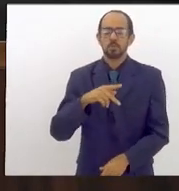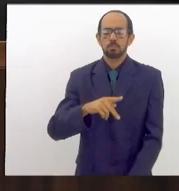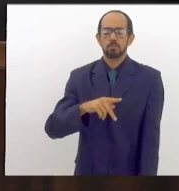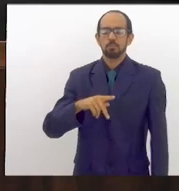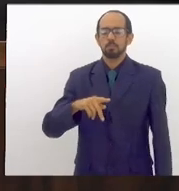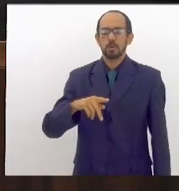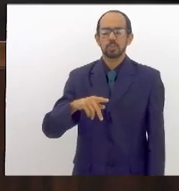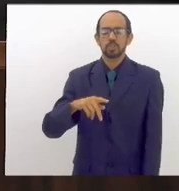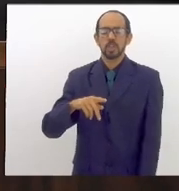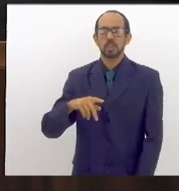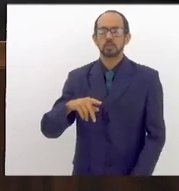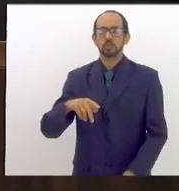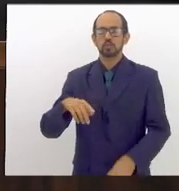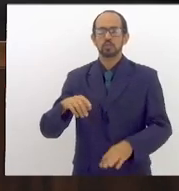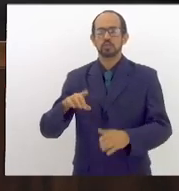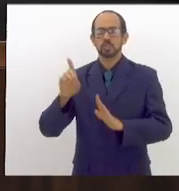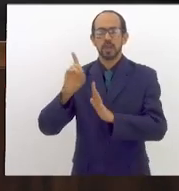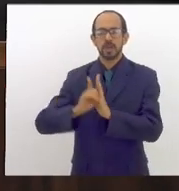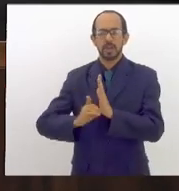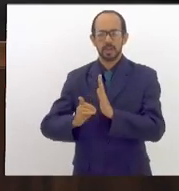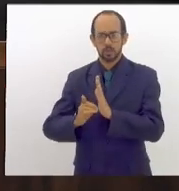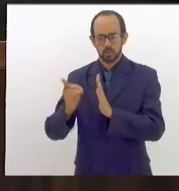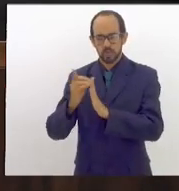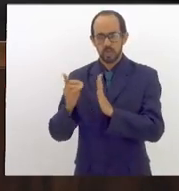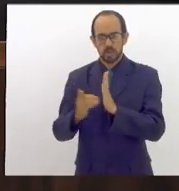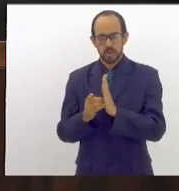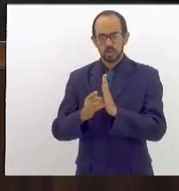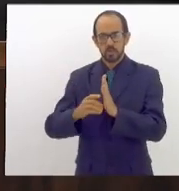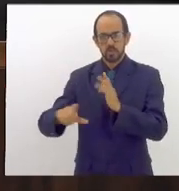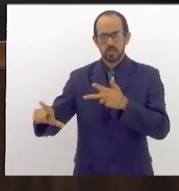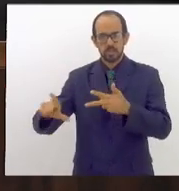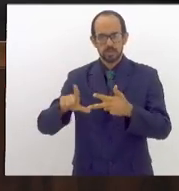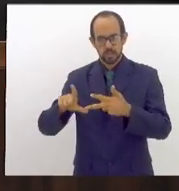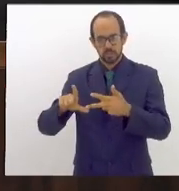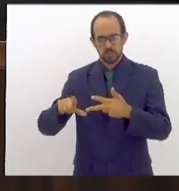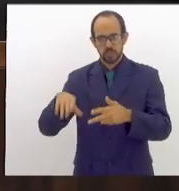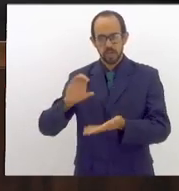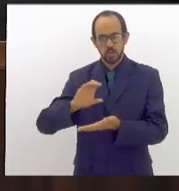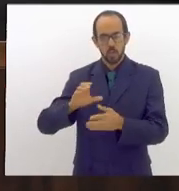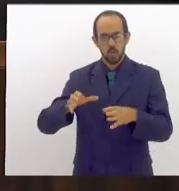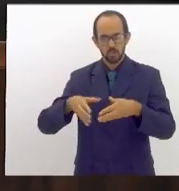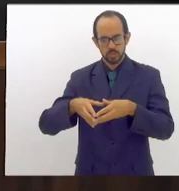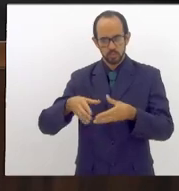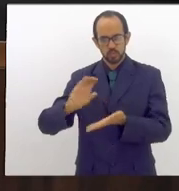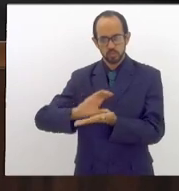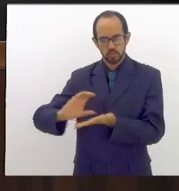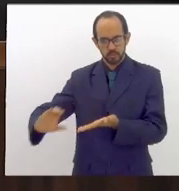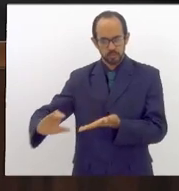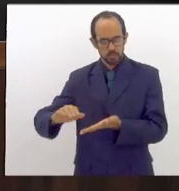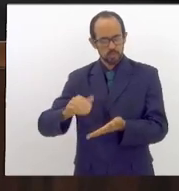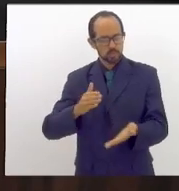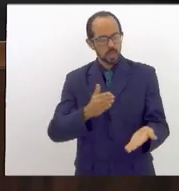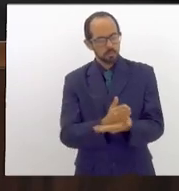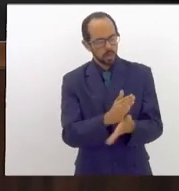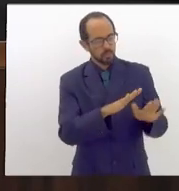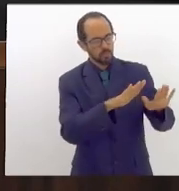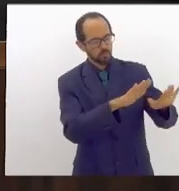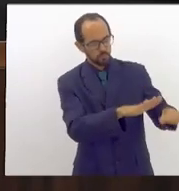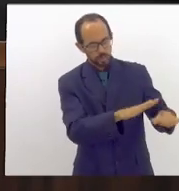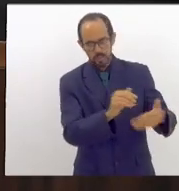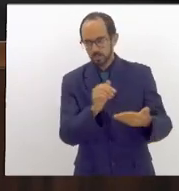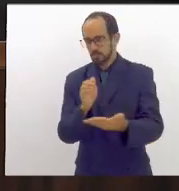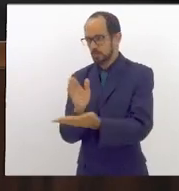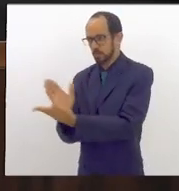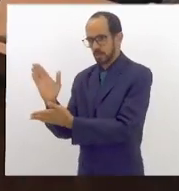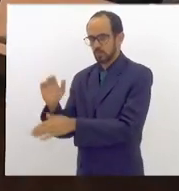decreto legislativo número 75 de 22 de altura da comissão de orçamento senhores que aprovam permaneça Como estão